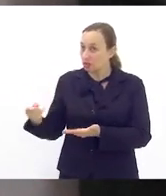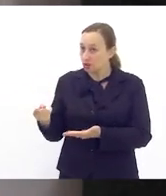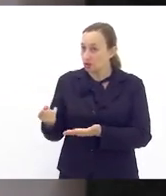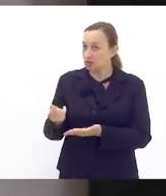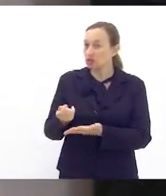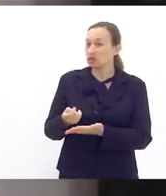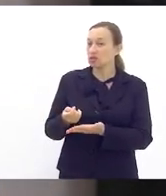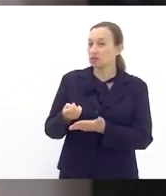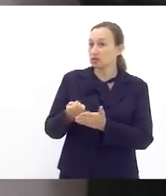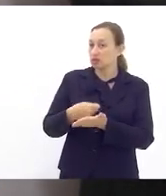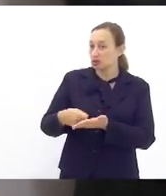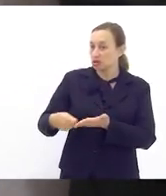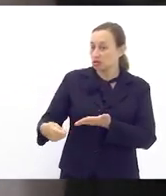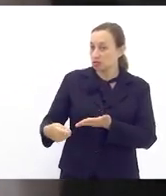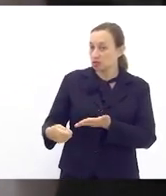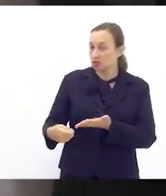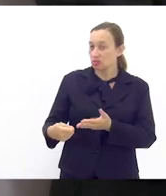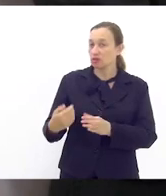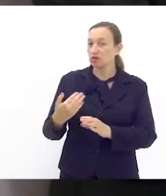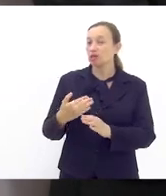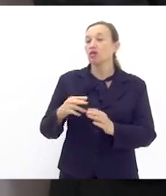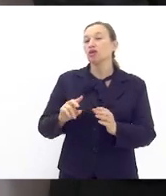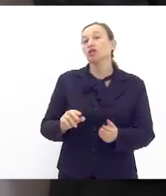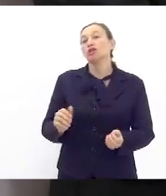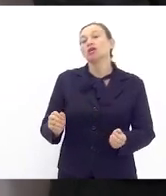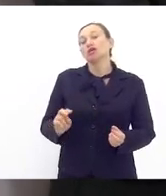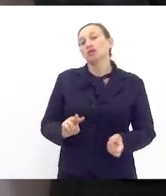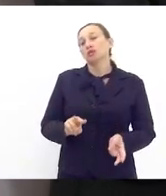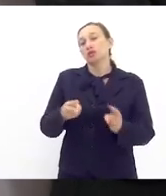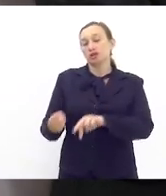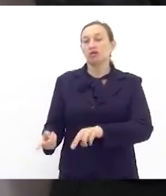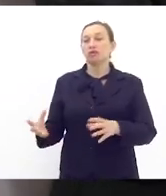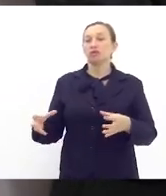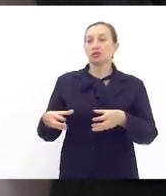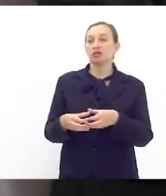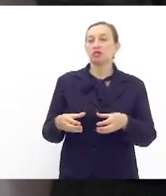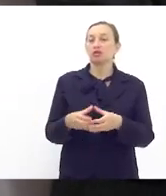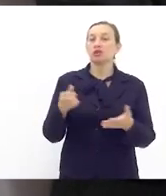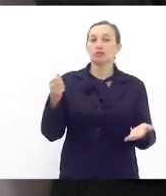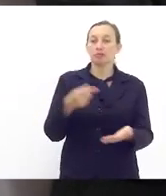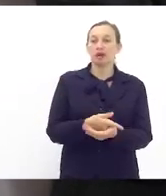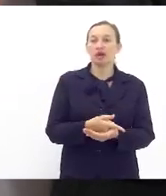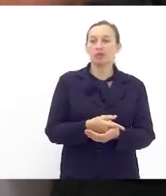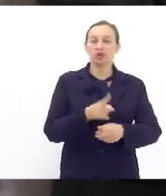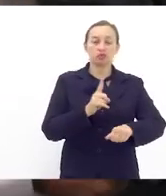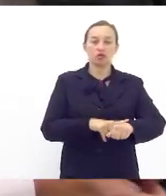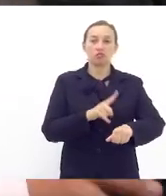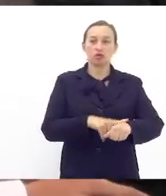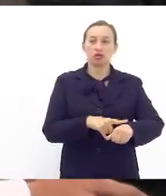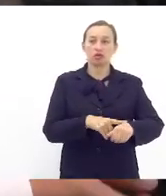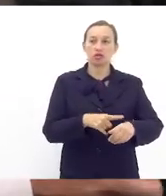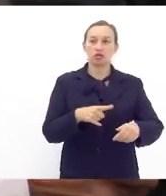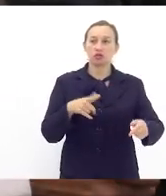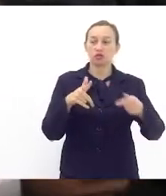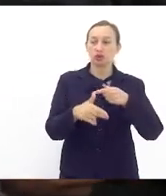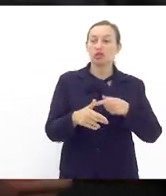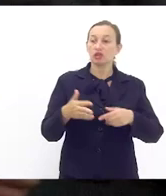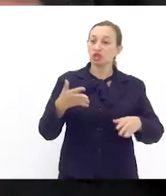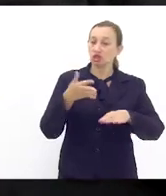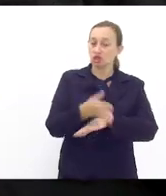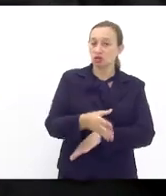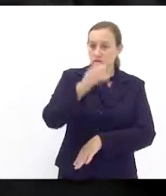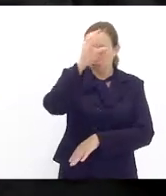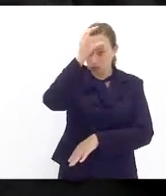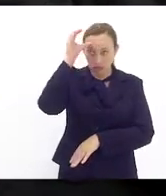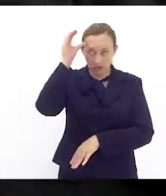uma posição para comissão e com relação a ao pagamento na hora do corte quer dizer você chegou na casa do cliente e